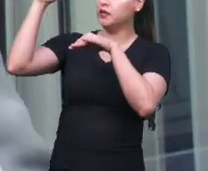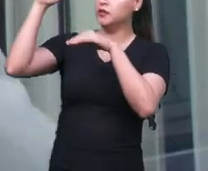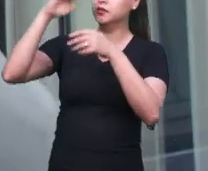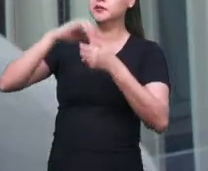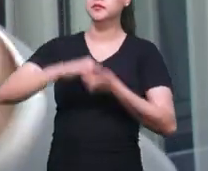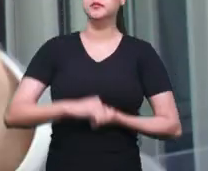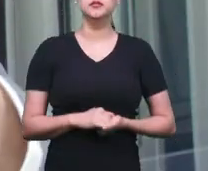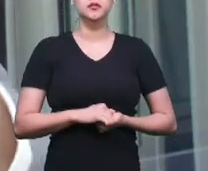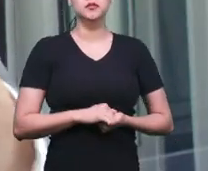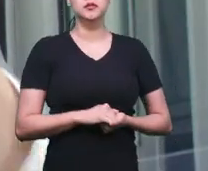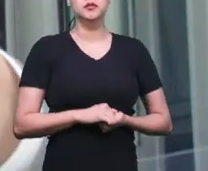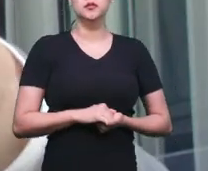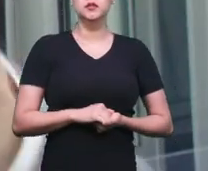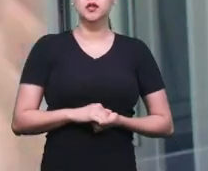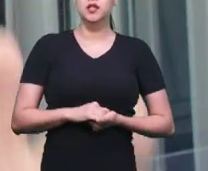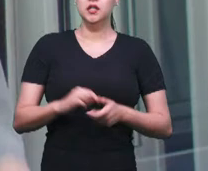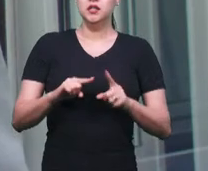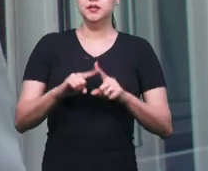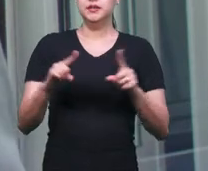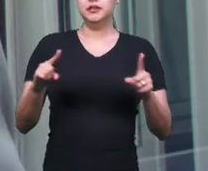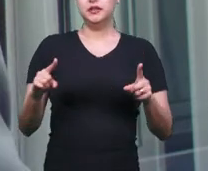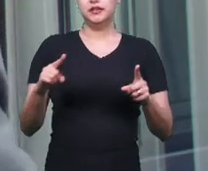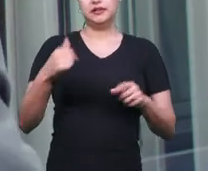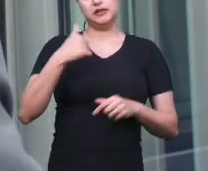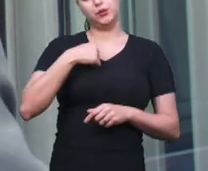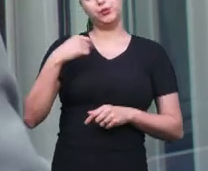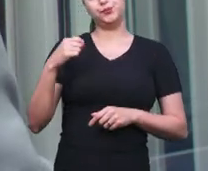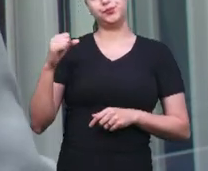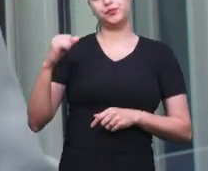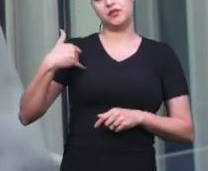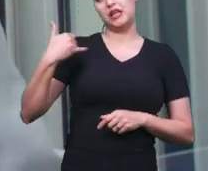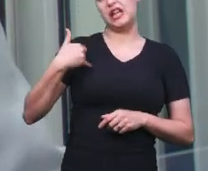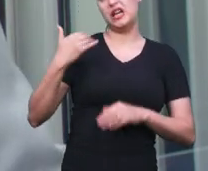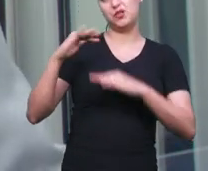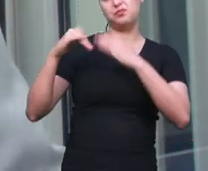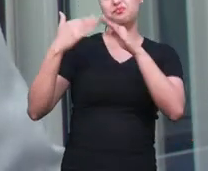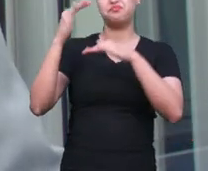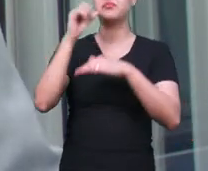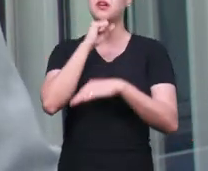ao alcançar certa idade, ainda solteiro,